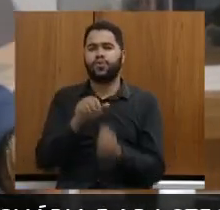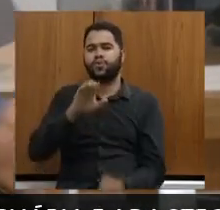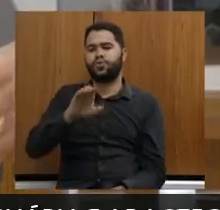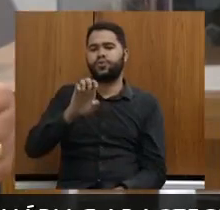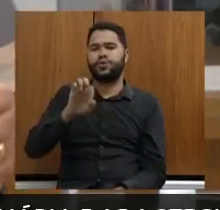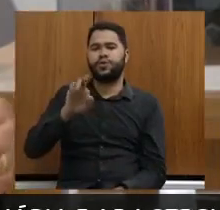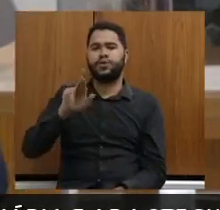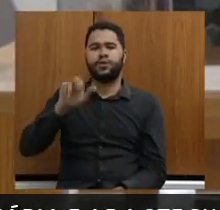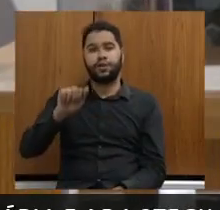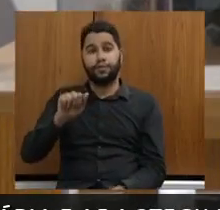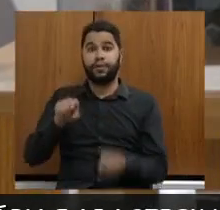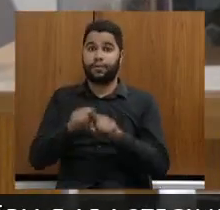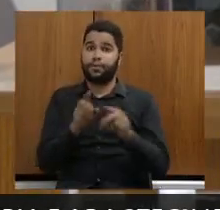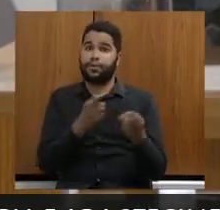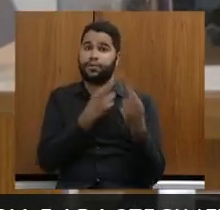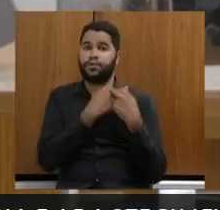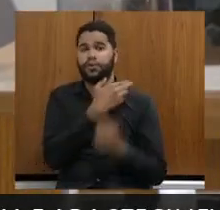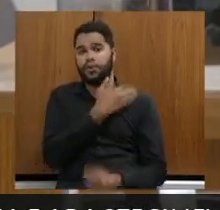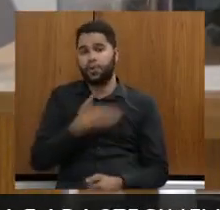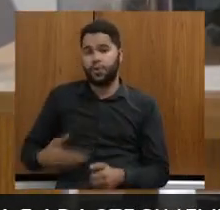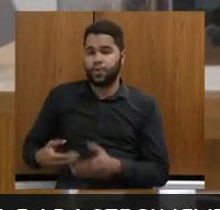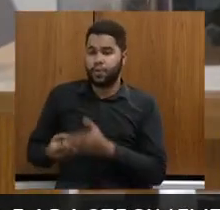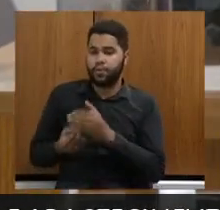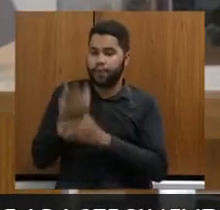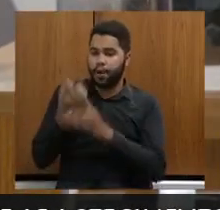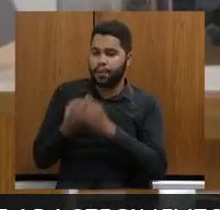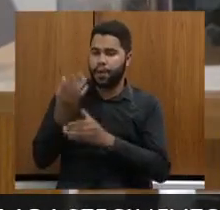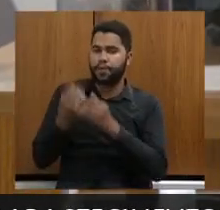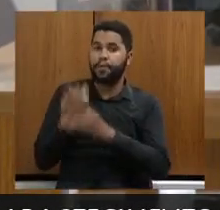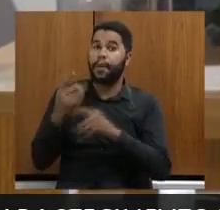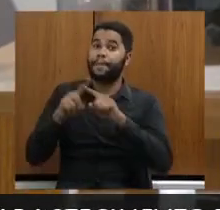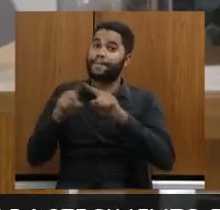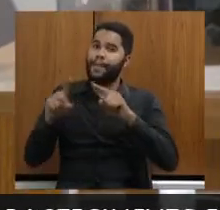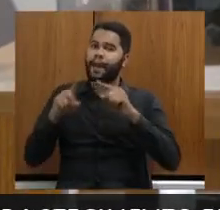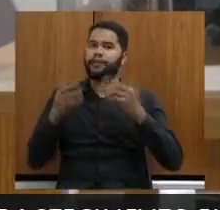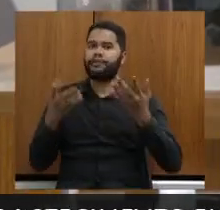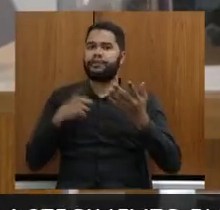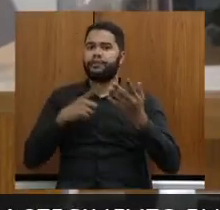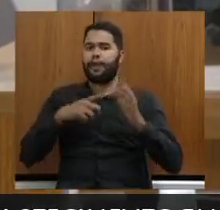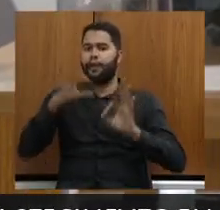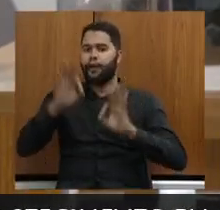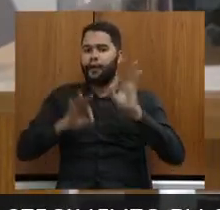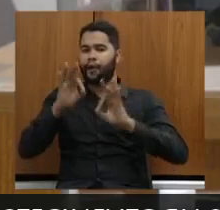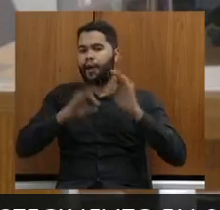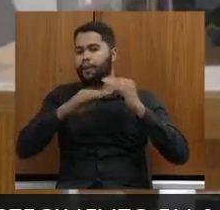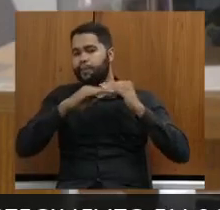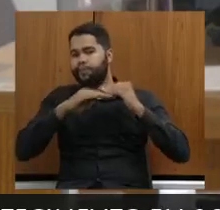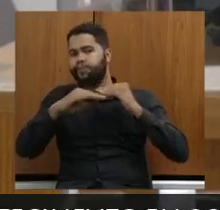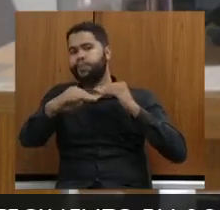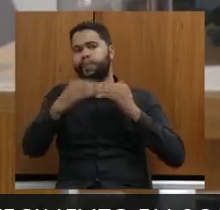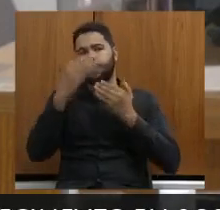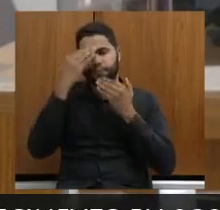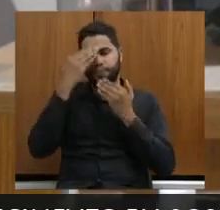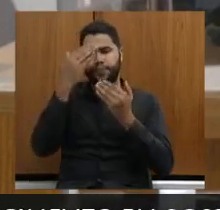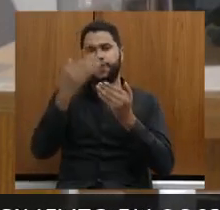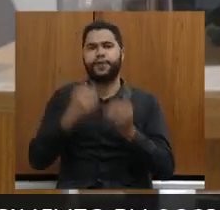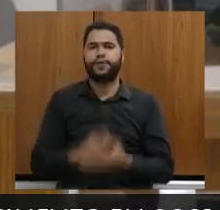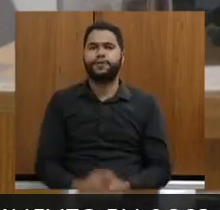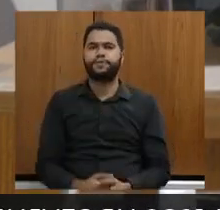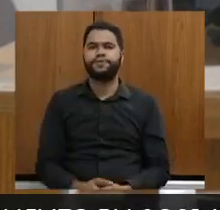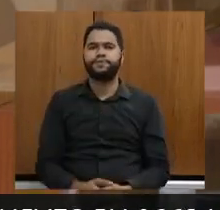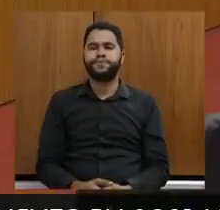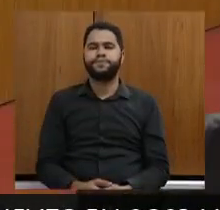seinfra Trazendo A responsa do governo para que a produção aumente mas que tem a vazão nos grandes centros é muito obrigada senhor